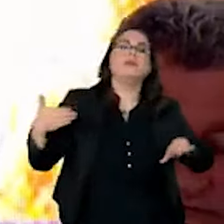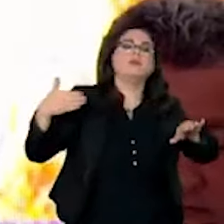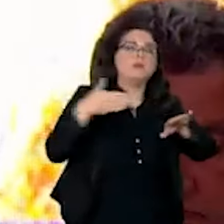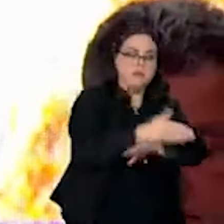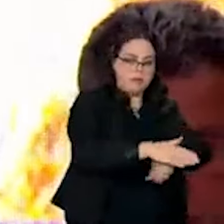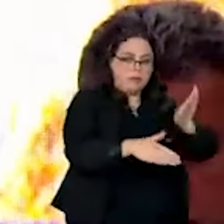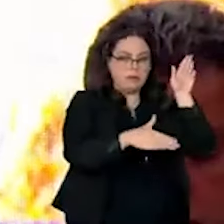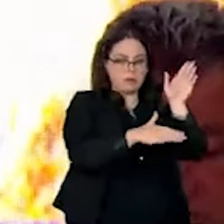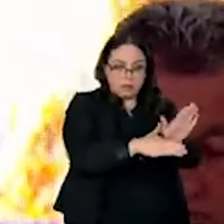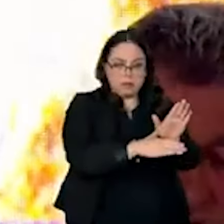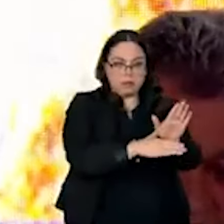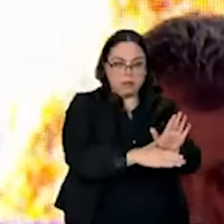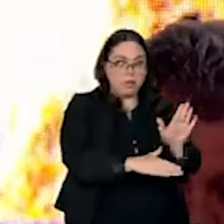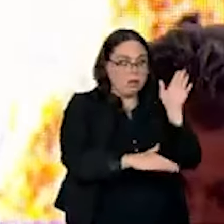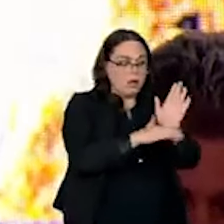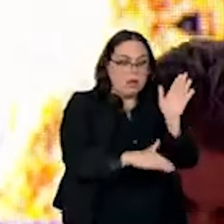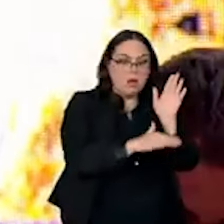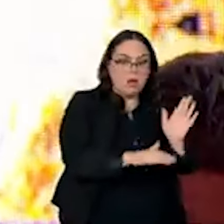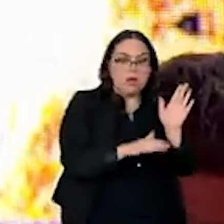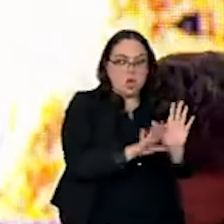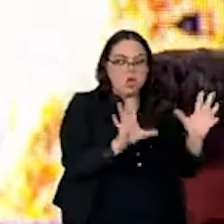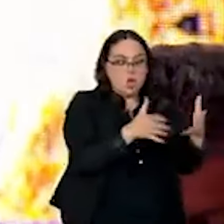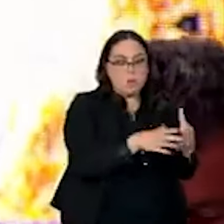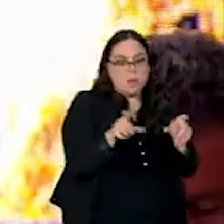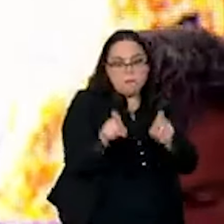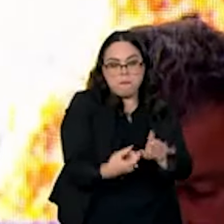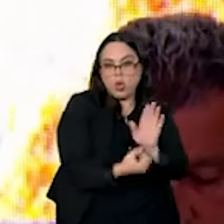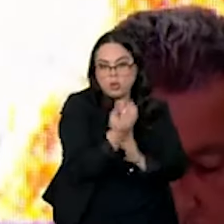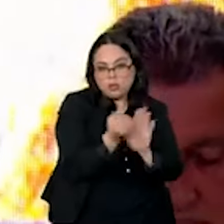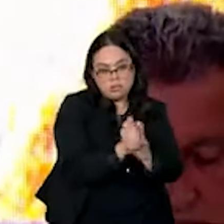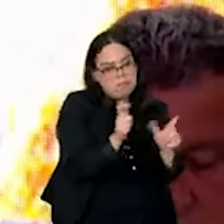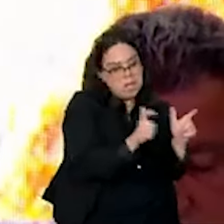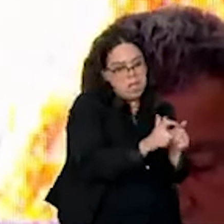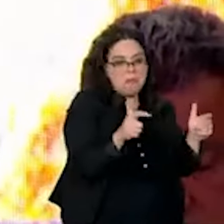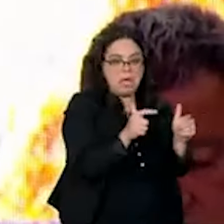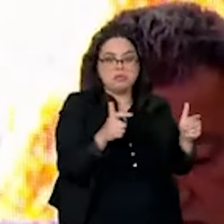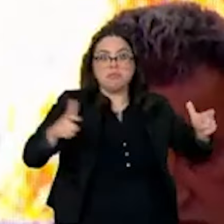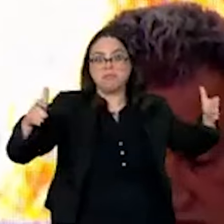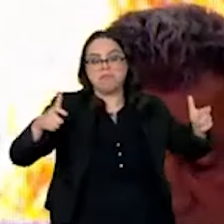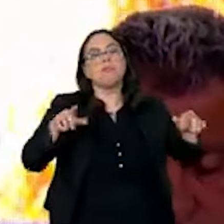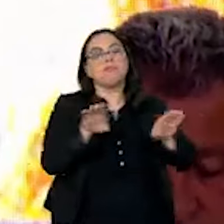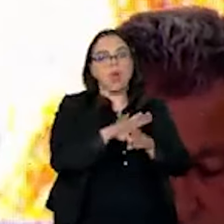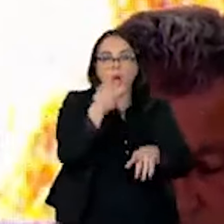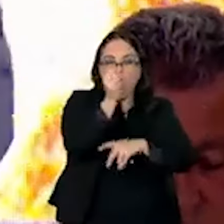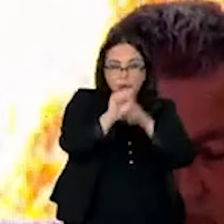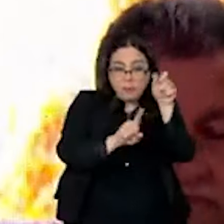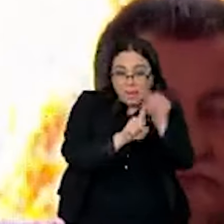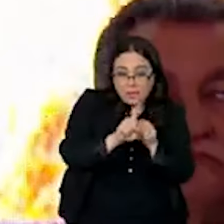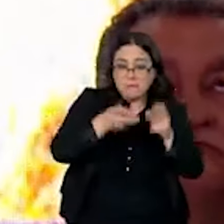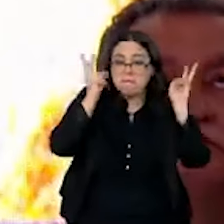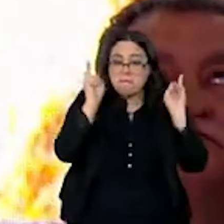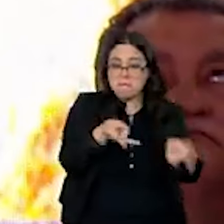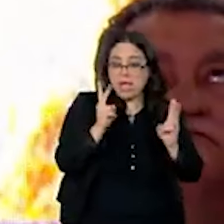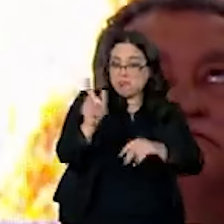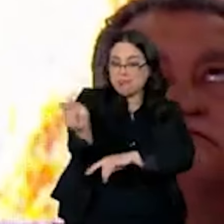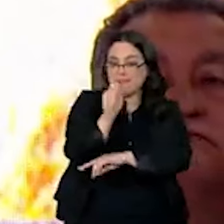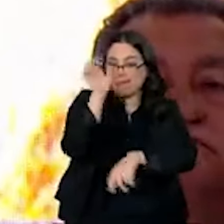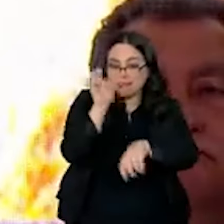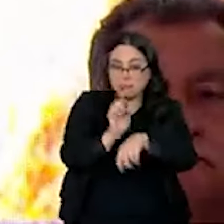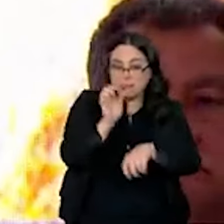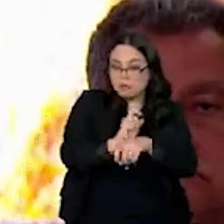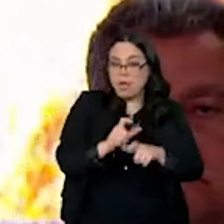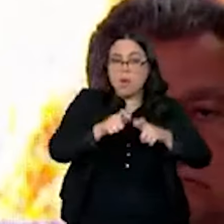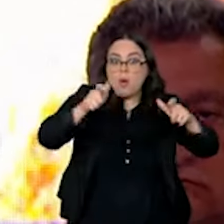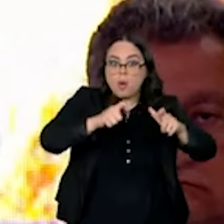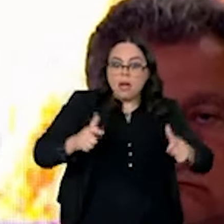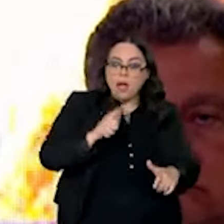ajudar, muita ajuda para pequeno e médio produtor e para grande. 8 meses depois, o mesmo Rio Grande do Sul teve a